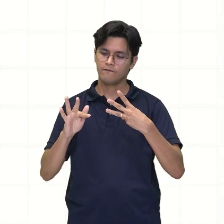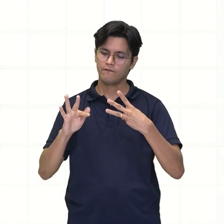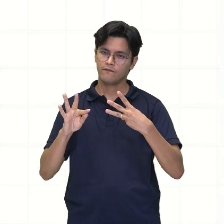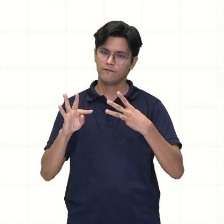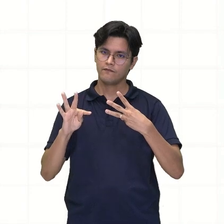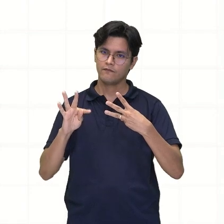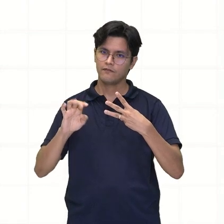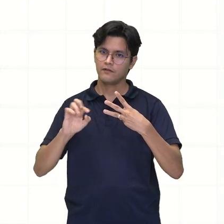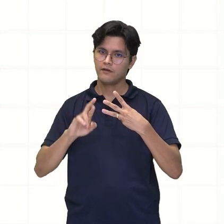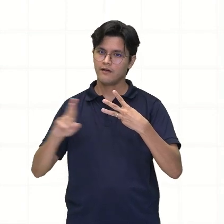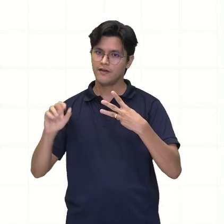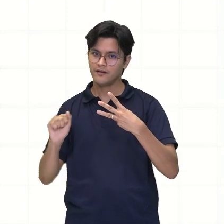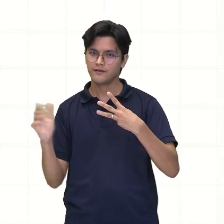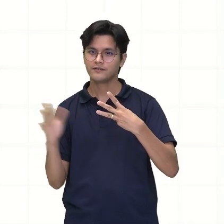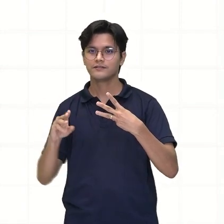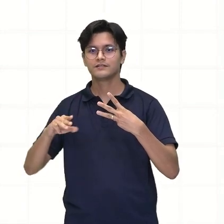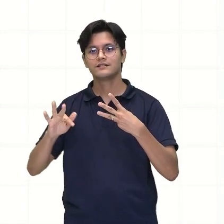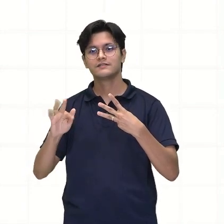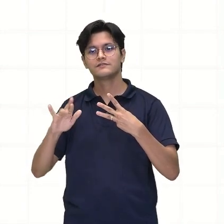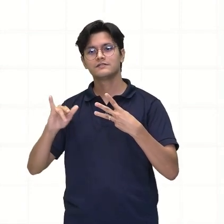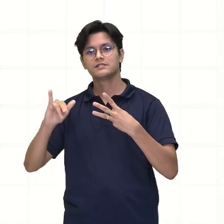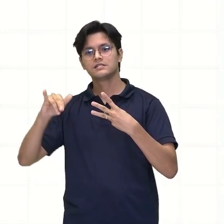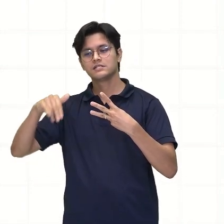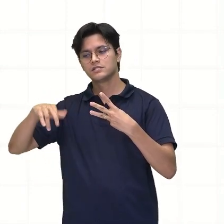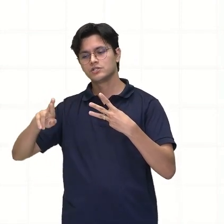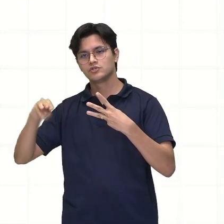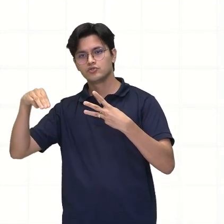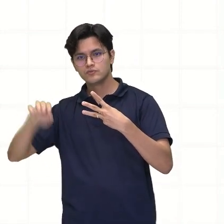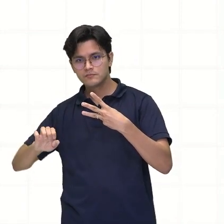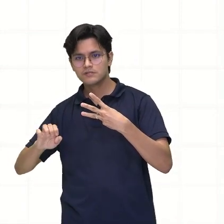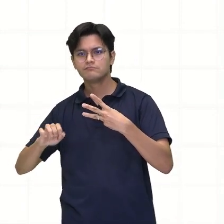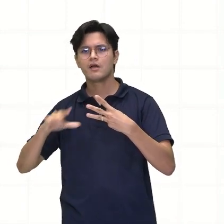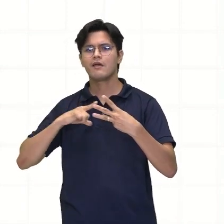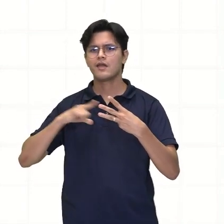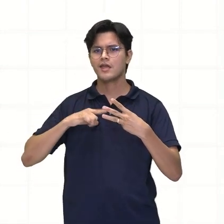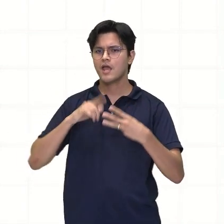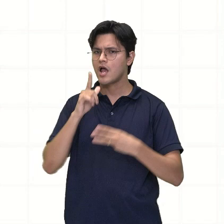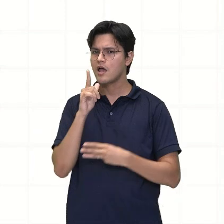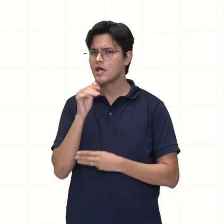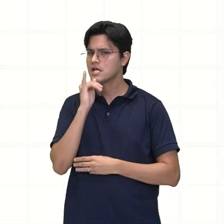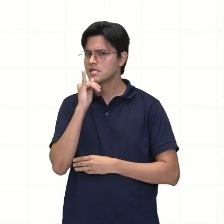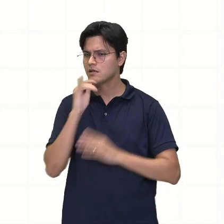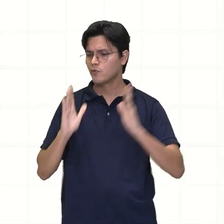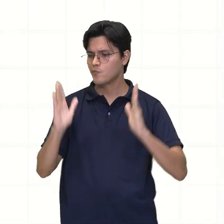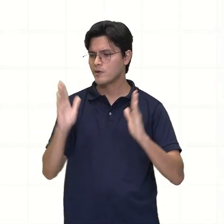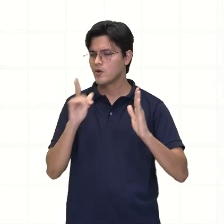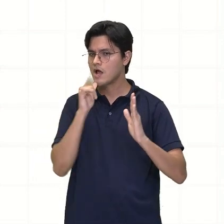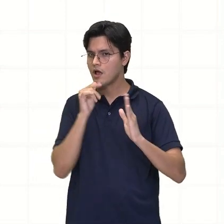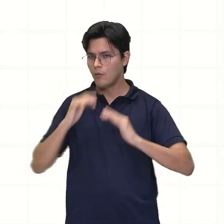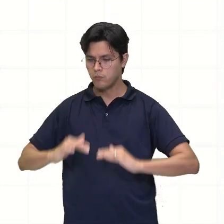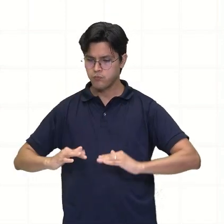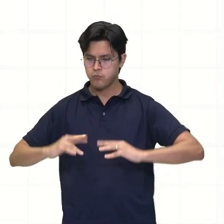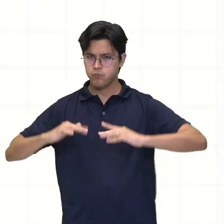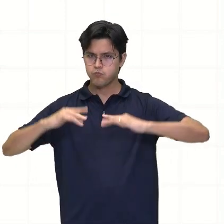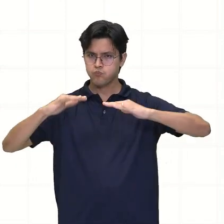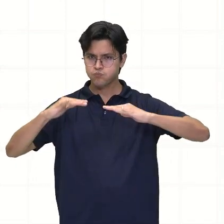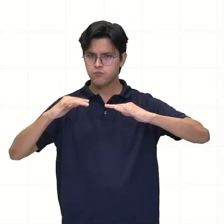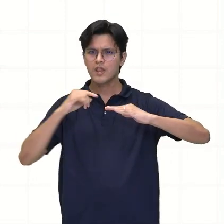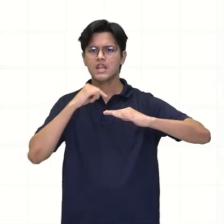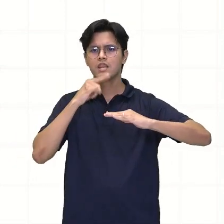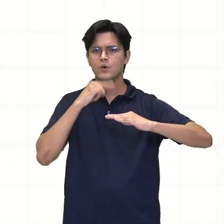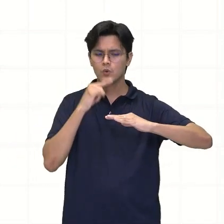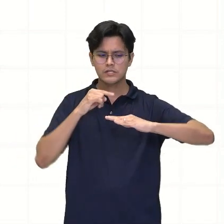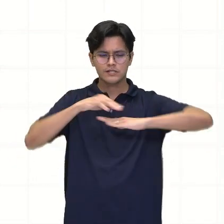ali em áreas que não vão ser atingidas pela cheia dos rios, né? Então, a gente tem essa dinâmica dos rios da nossa região,